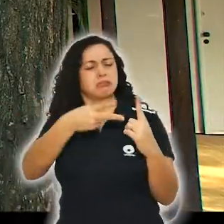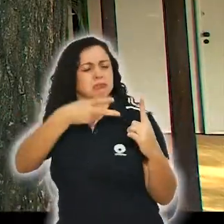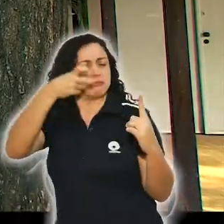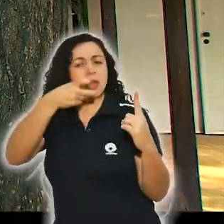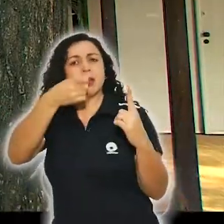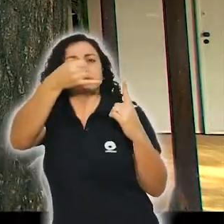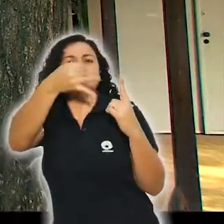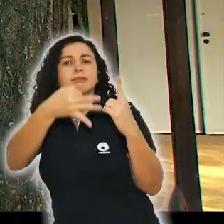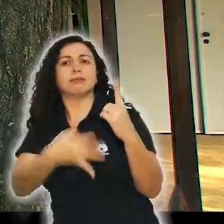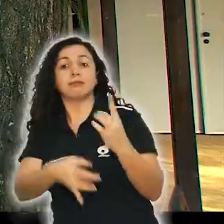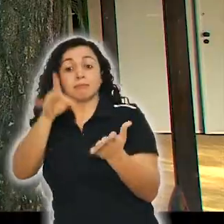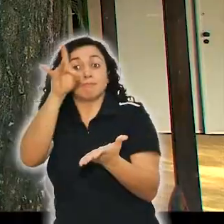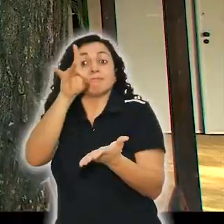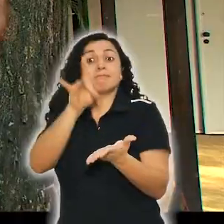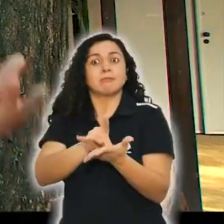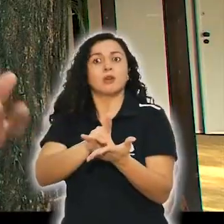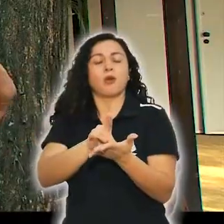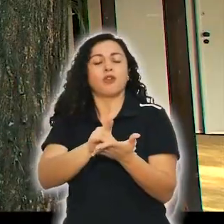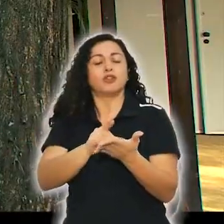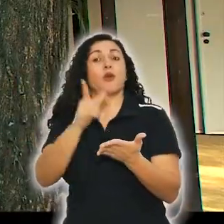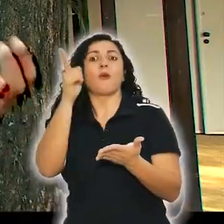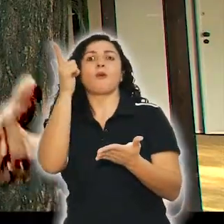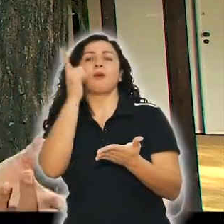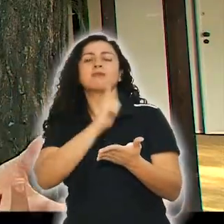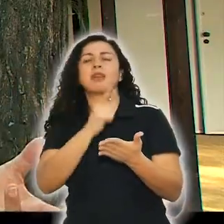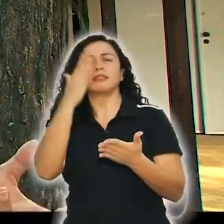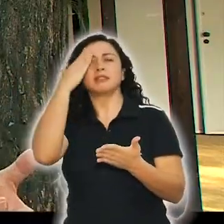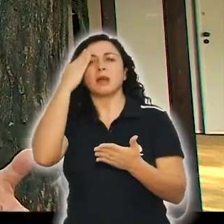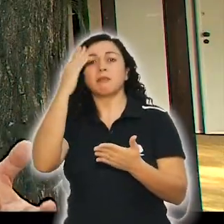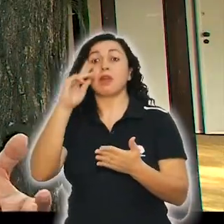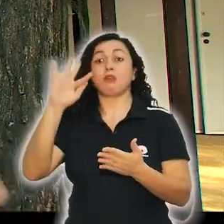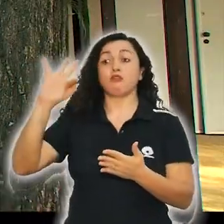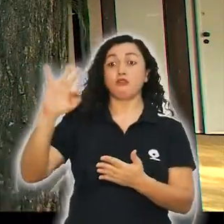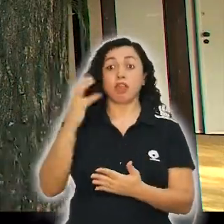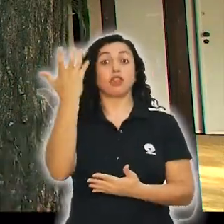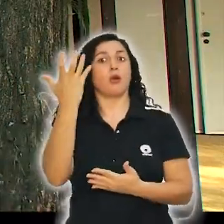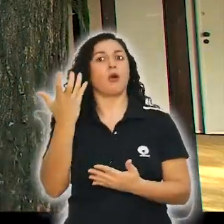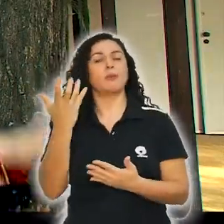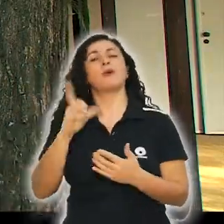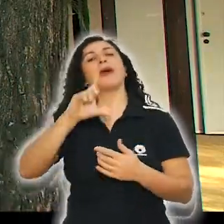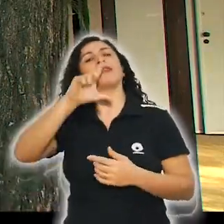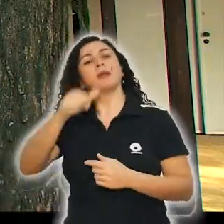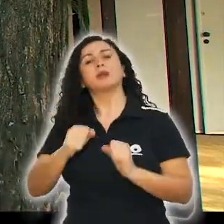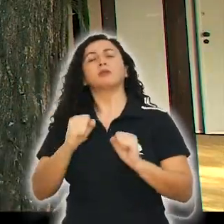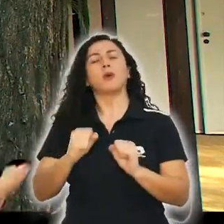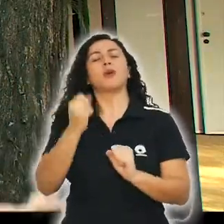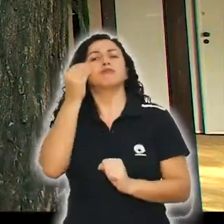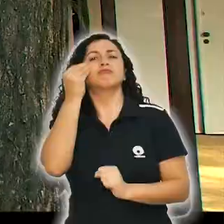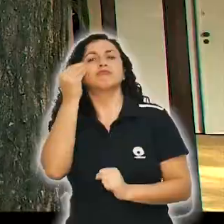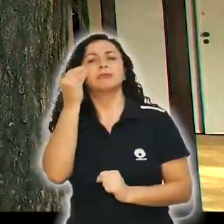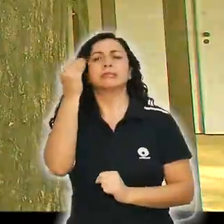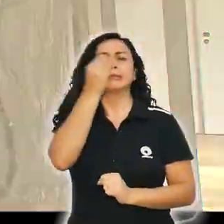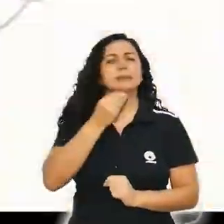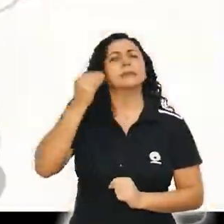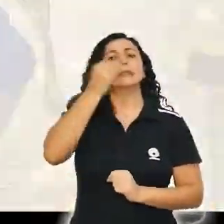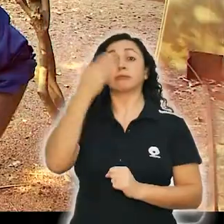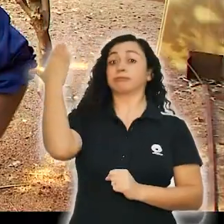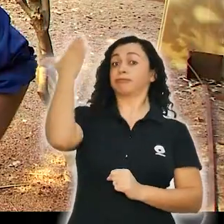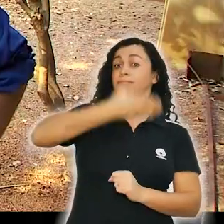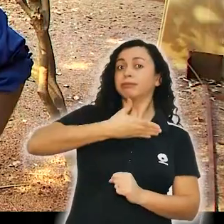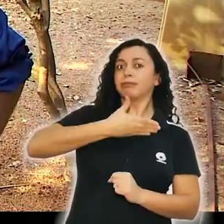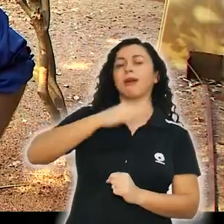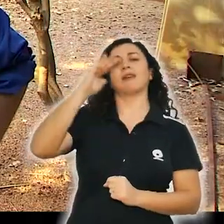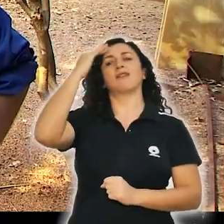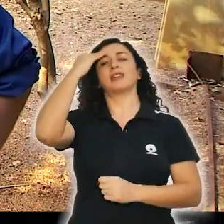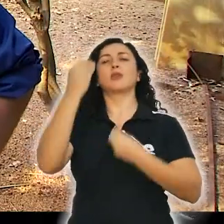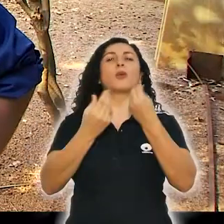descrição, se for sólida, ela vai te dar uma previsão de algum fenômeno que você daí pode experimentalmente comprovar ou não. Para você